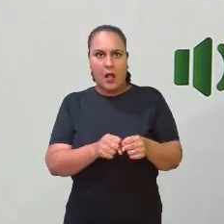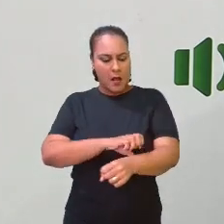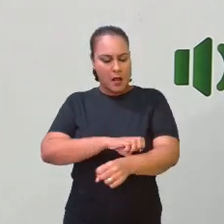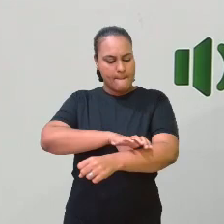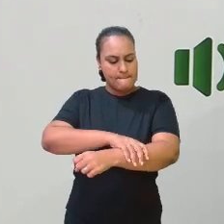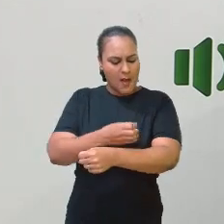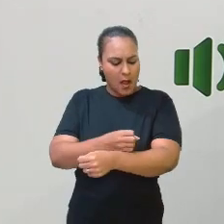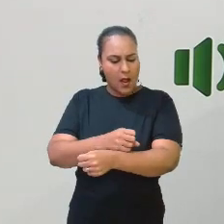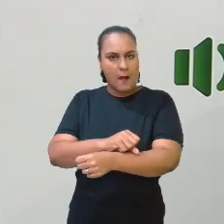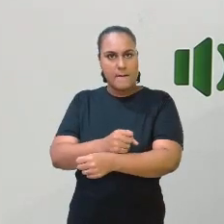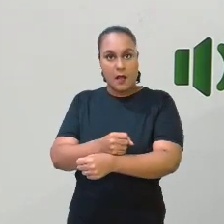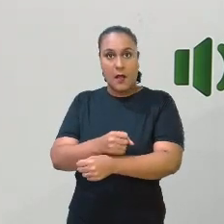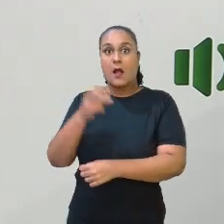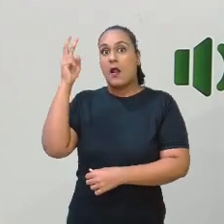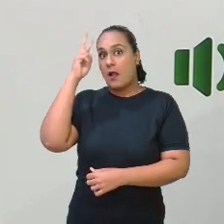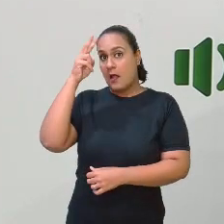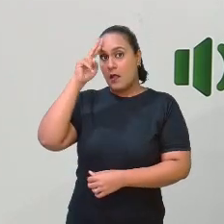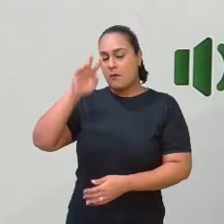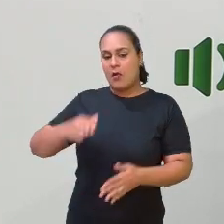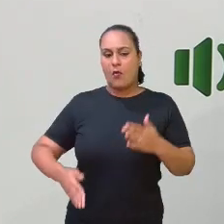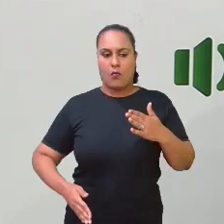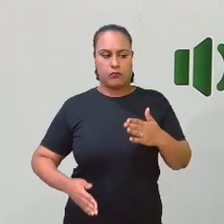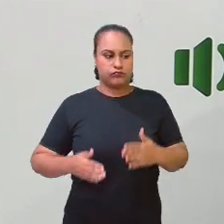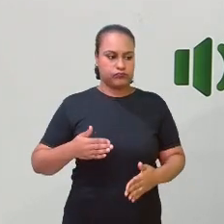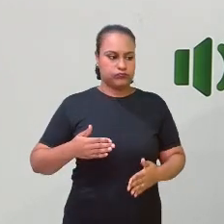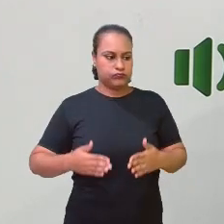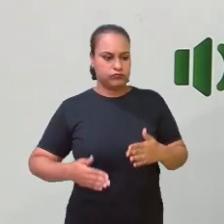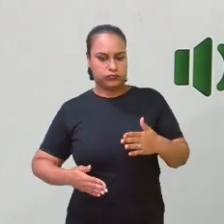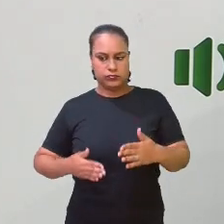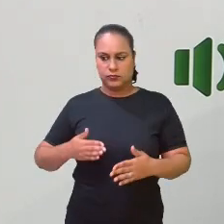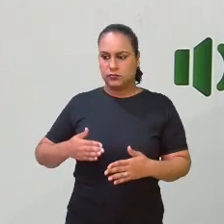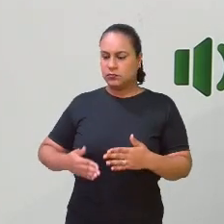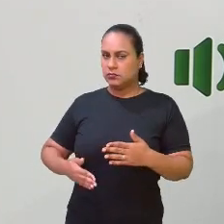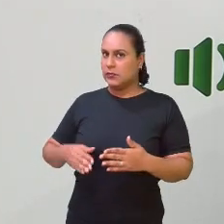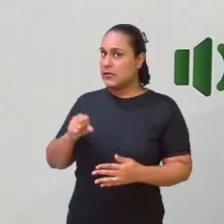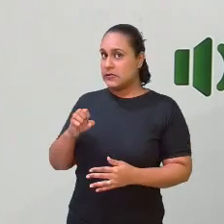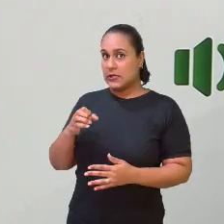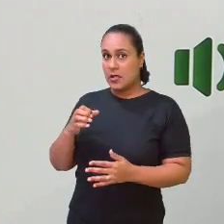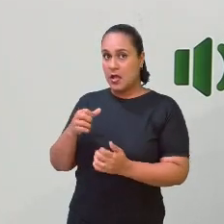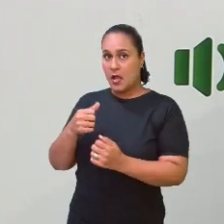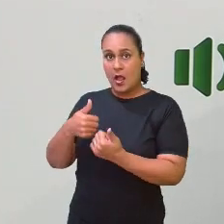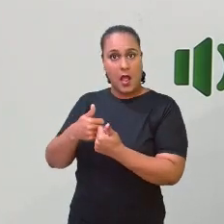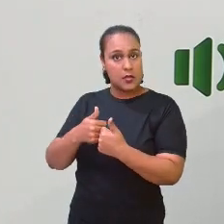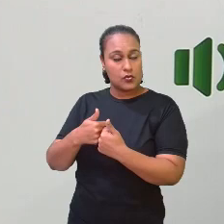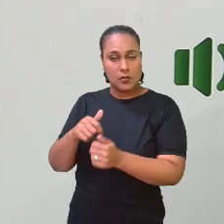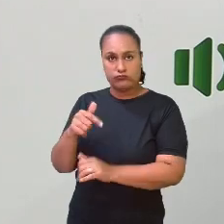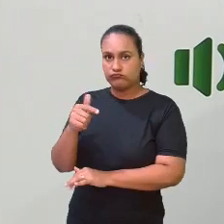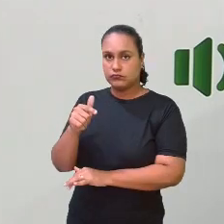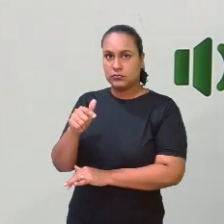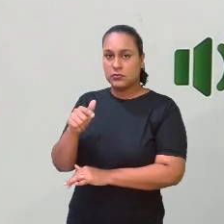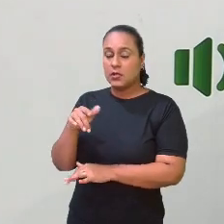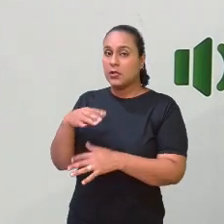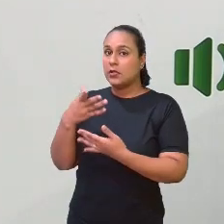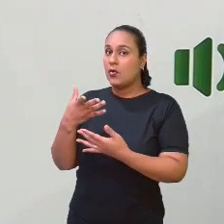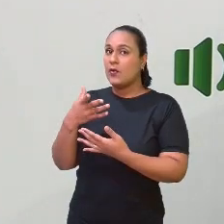da movimentação do robô? É basicamente isso. Sem as articulações, sem o sistema muscular, cada dobra